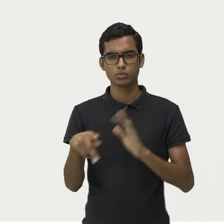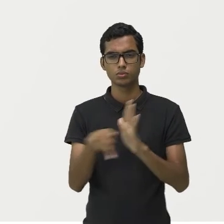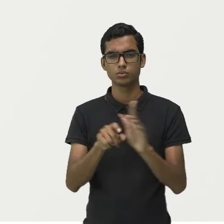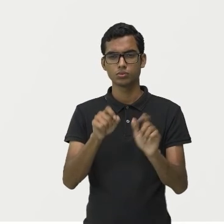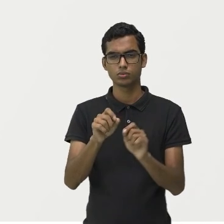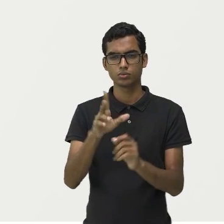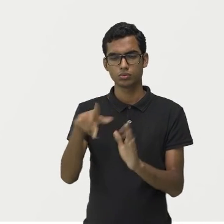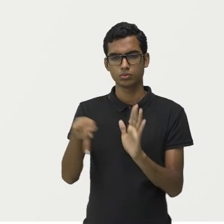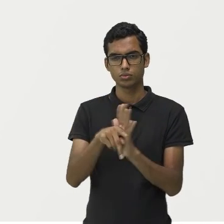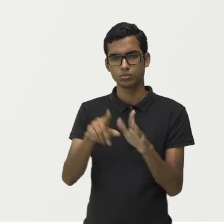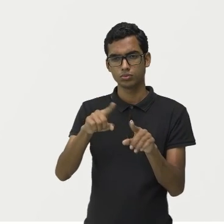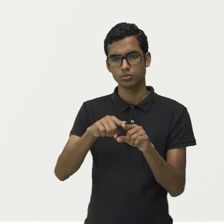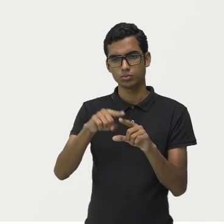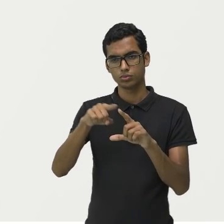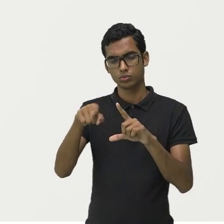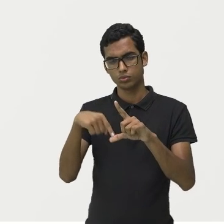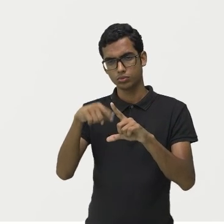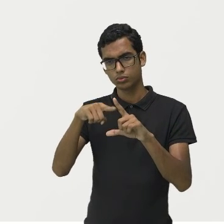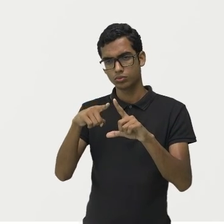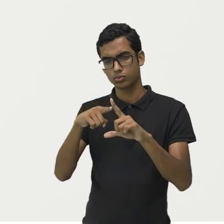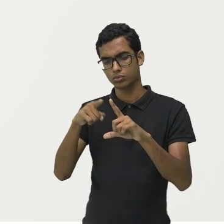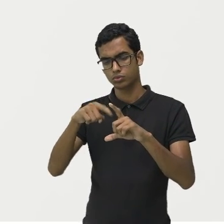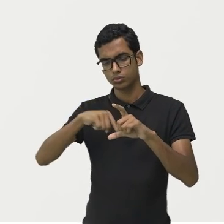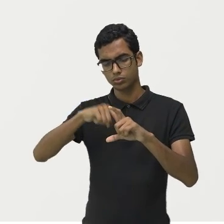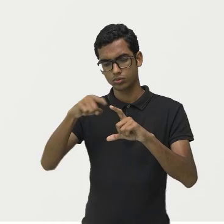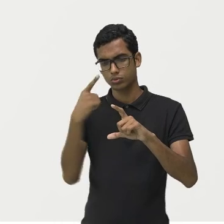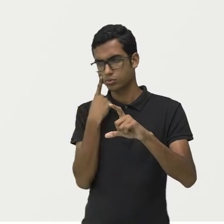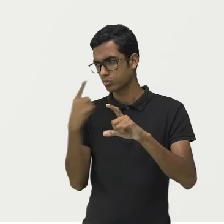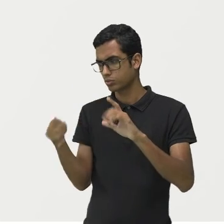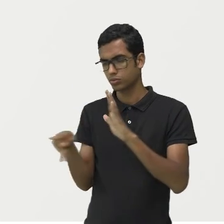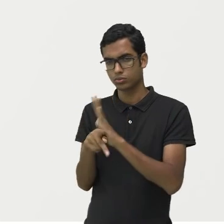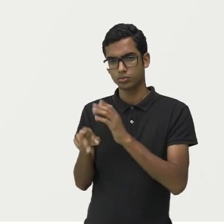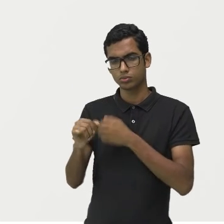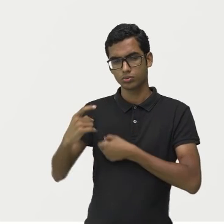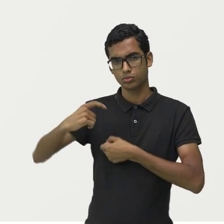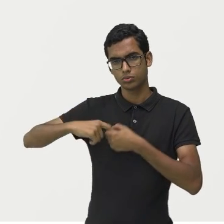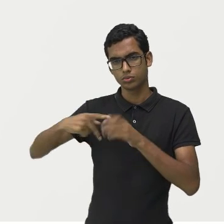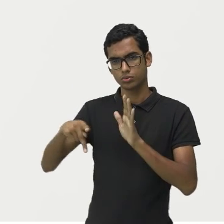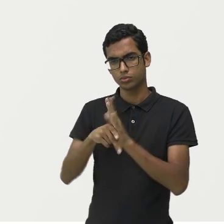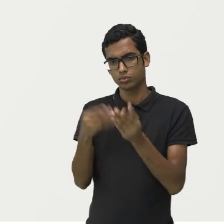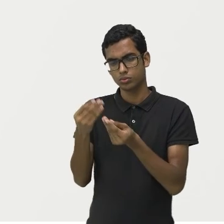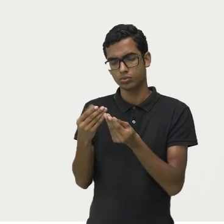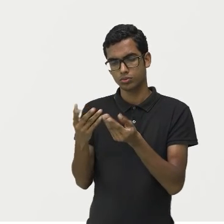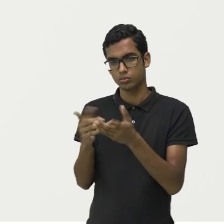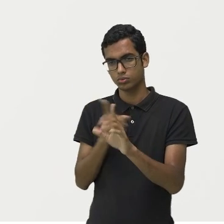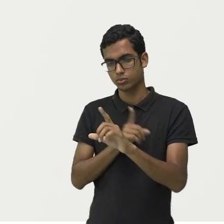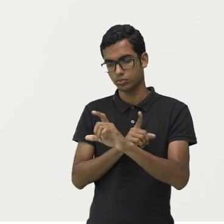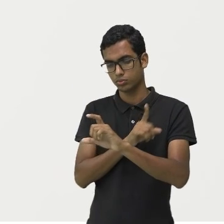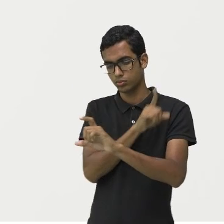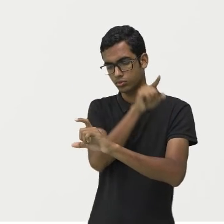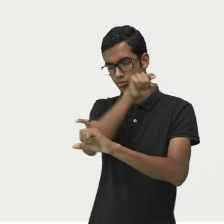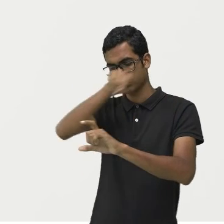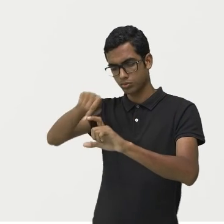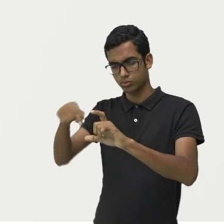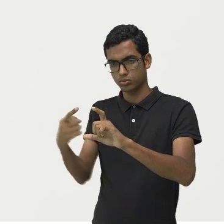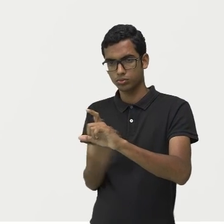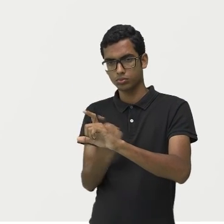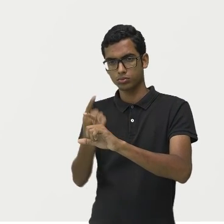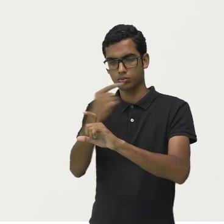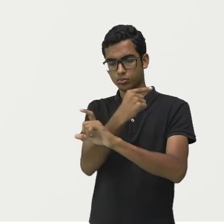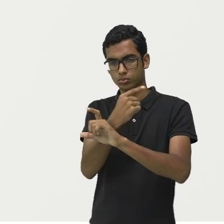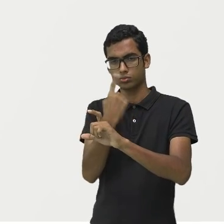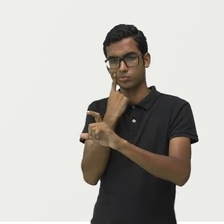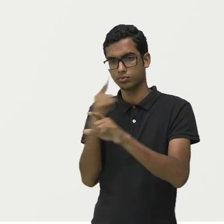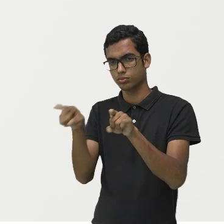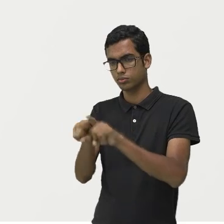o centro de curvatura. Ele volta por cima dele mesmo, ele vai e volta pelo mesmo caminho. Então ele forma a imagem aqui,